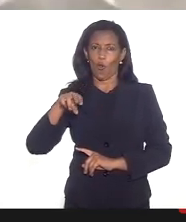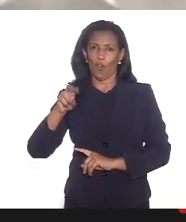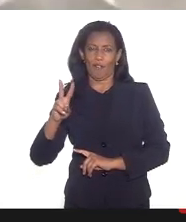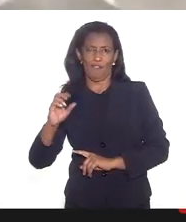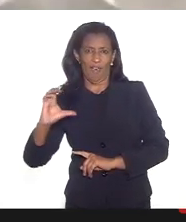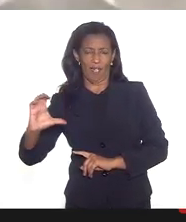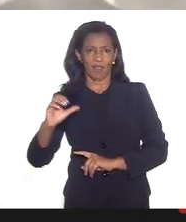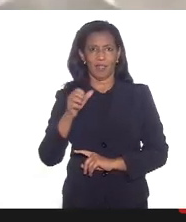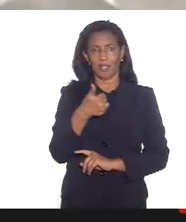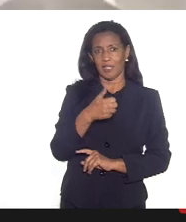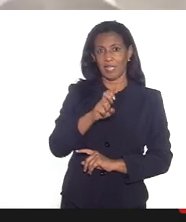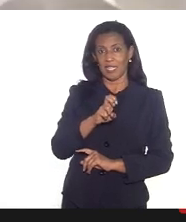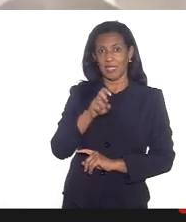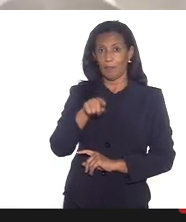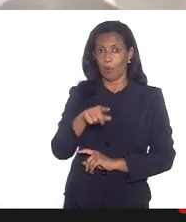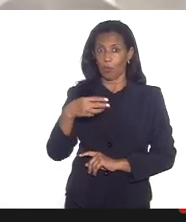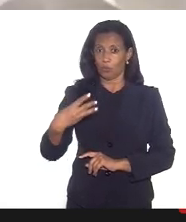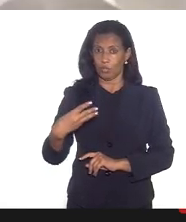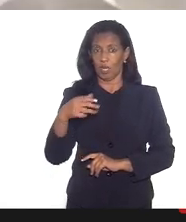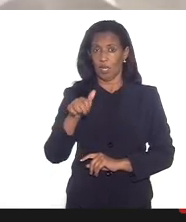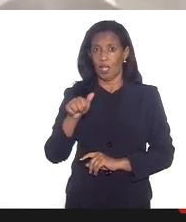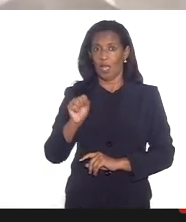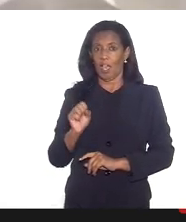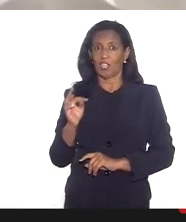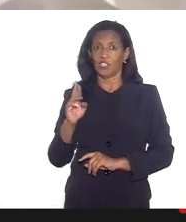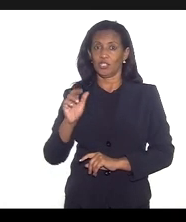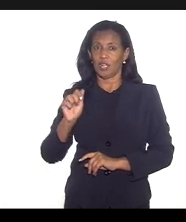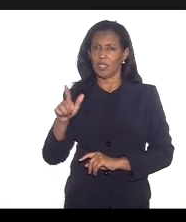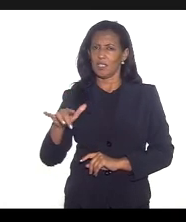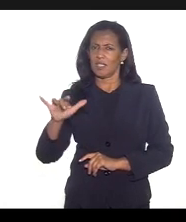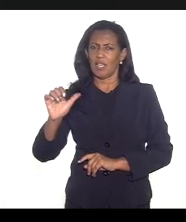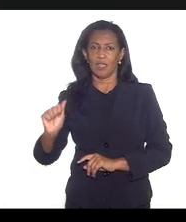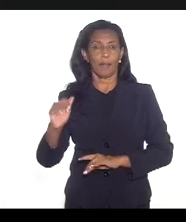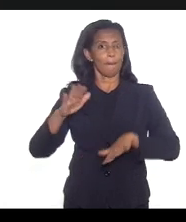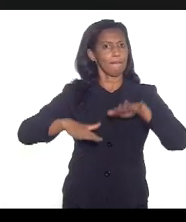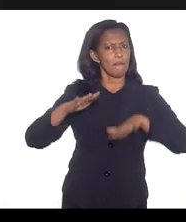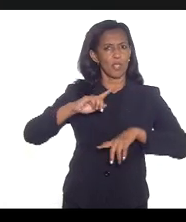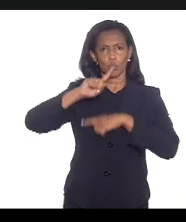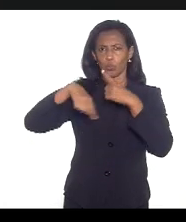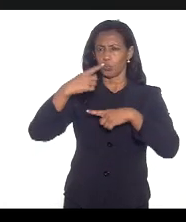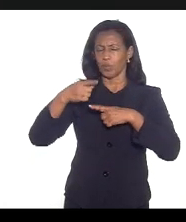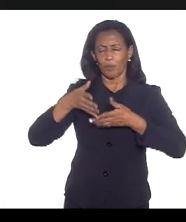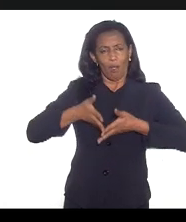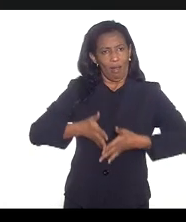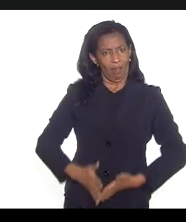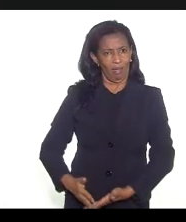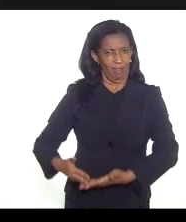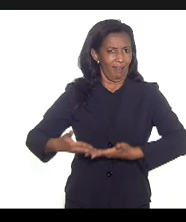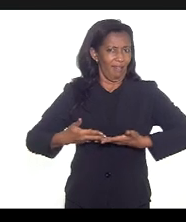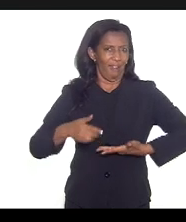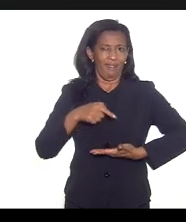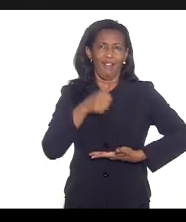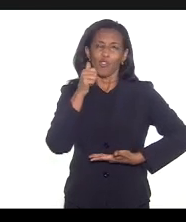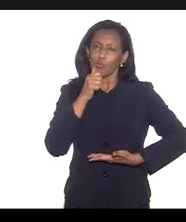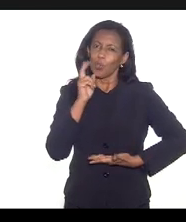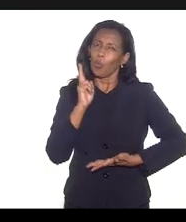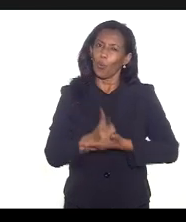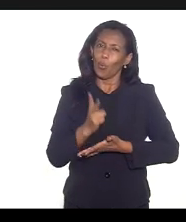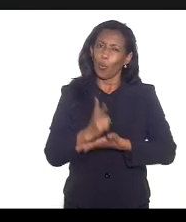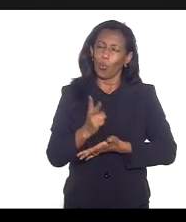15.3 da astrazeneca Mas mesmo depois do nascimento de seus bebês as mulheres